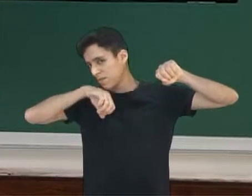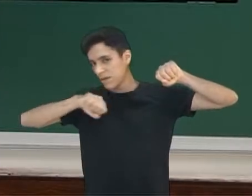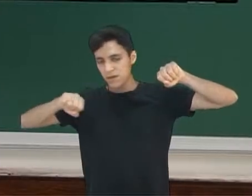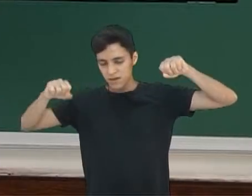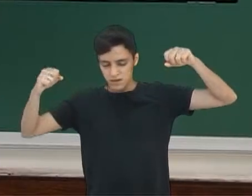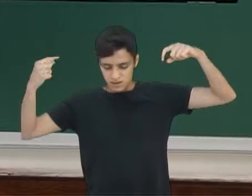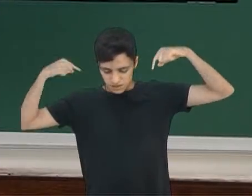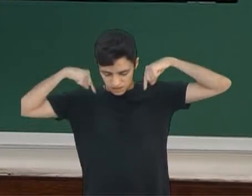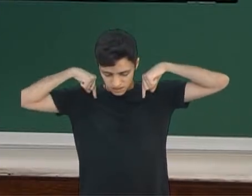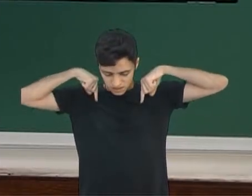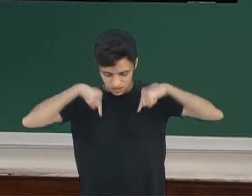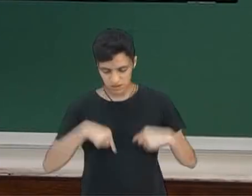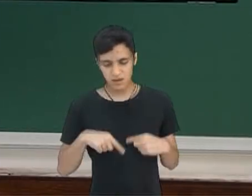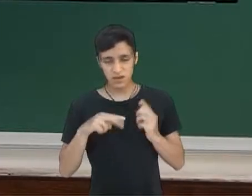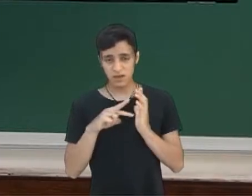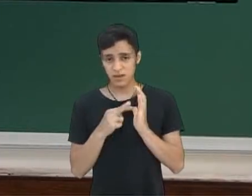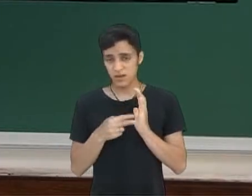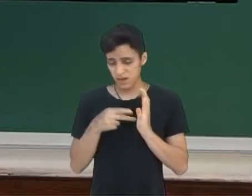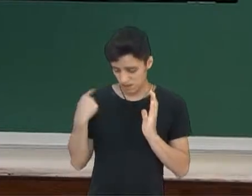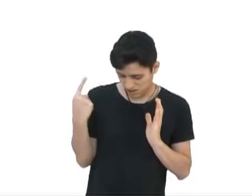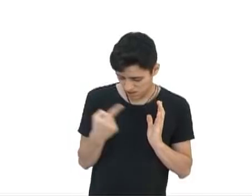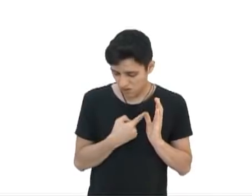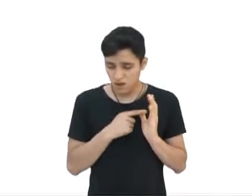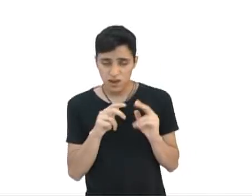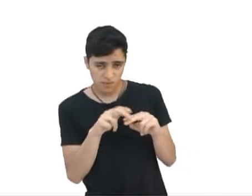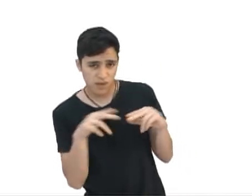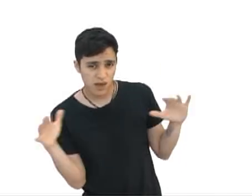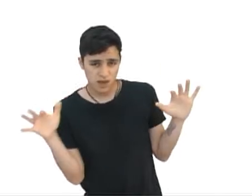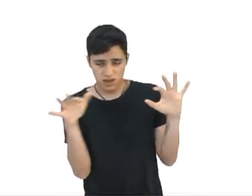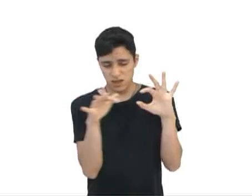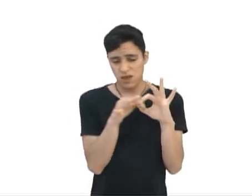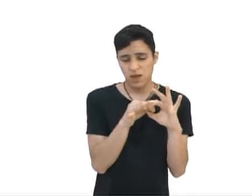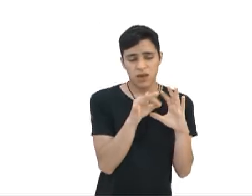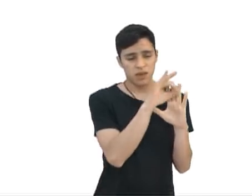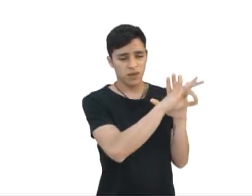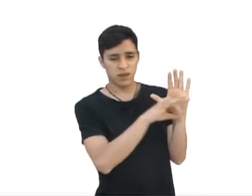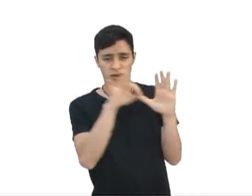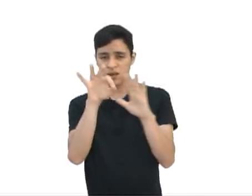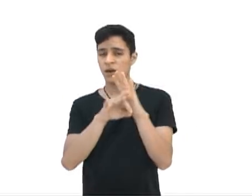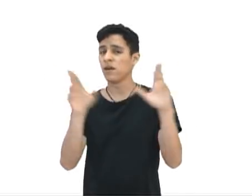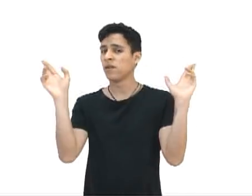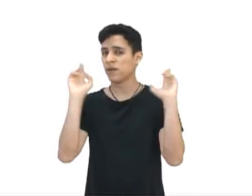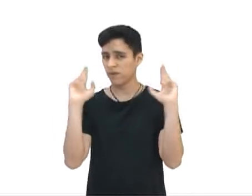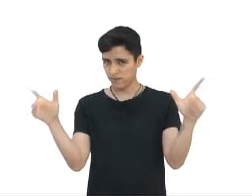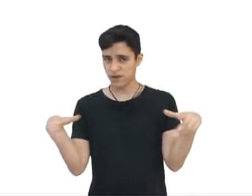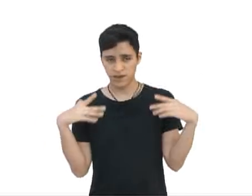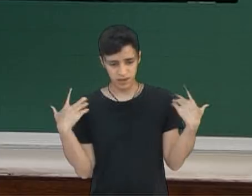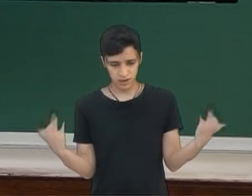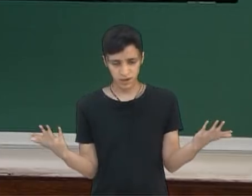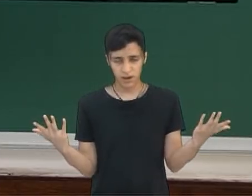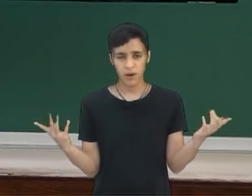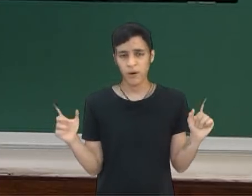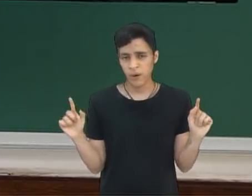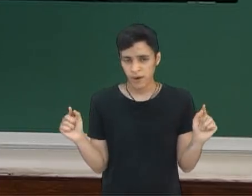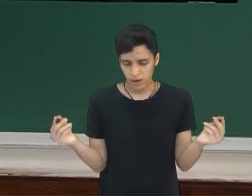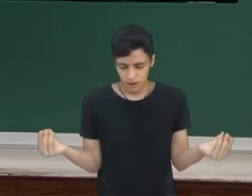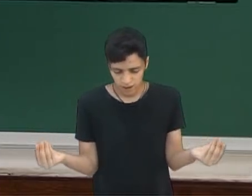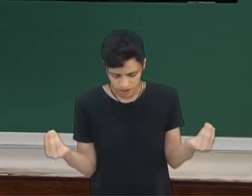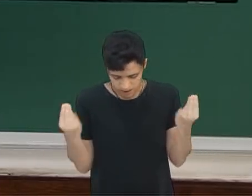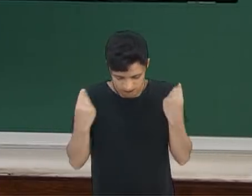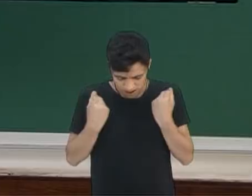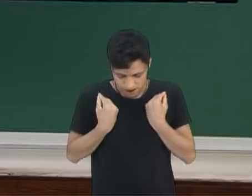Então, nós somos fruto da união de células diferentes, de gametas diferentes, que